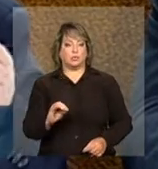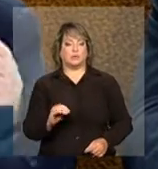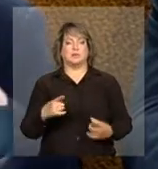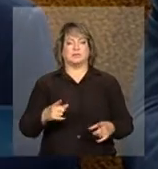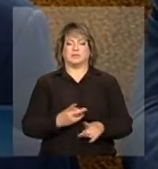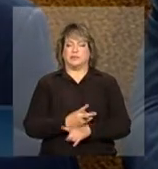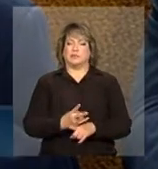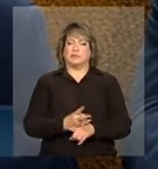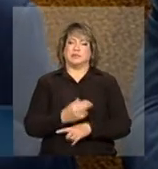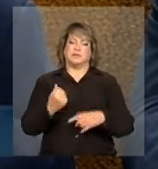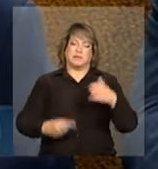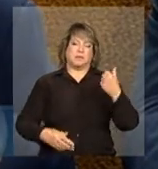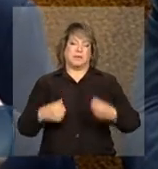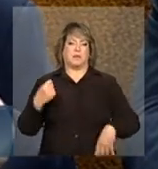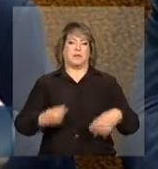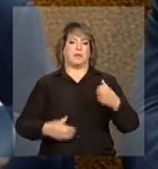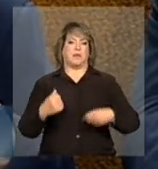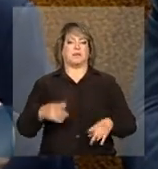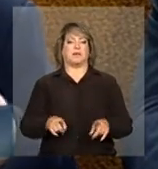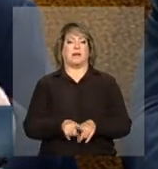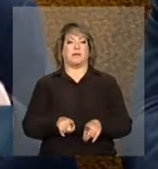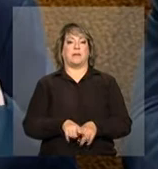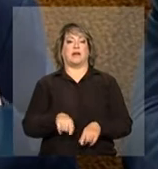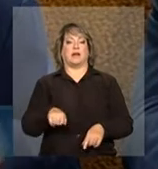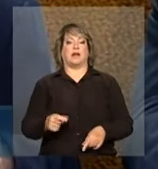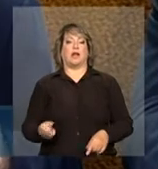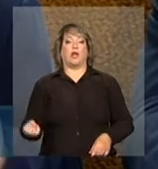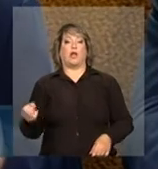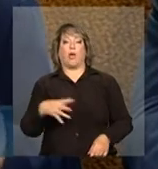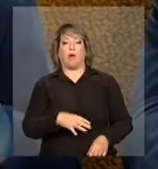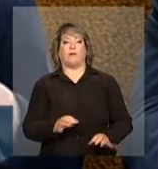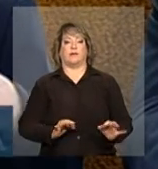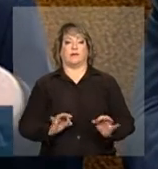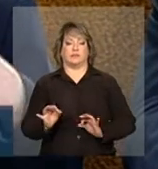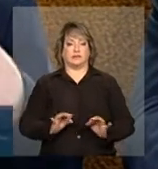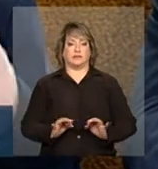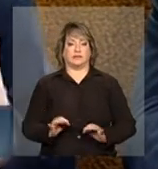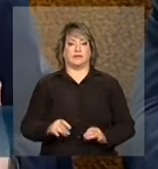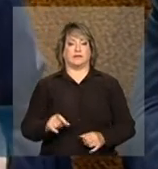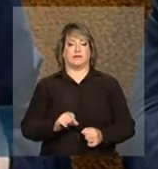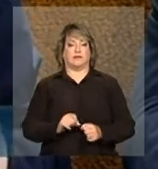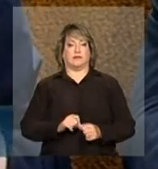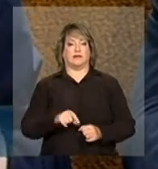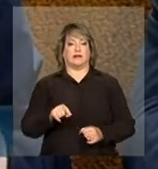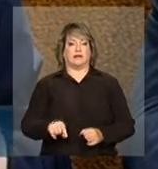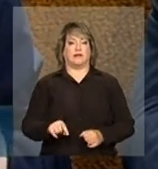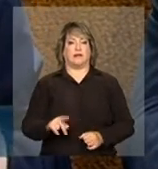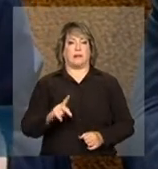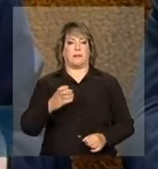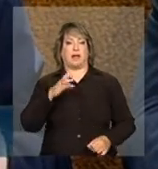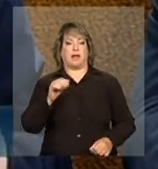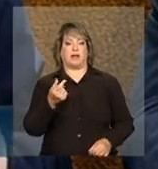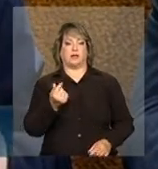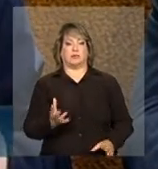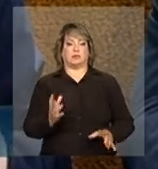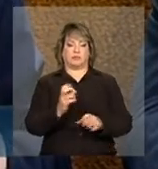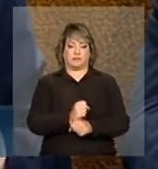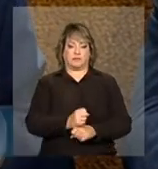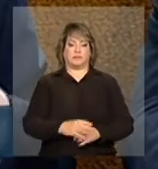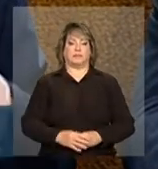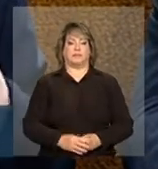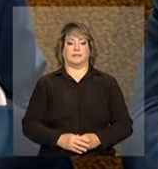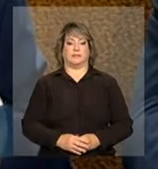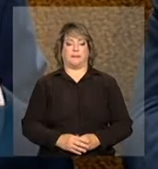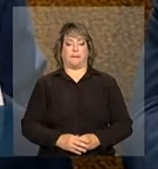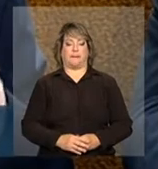procurou explicar também essa nova concepção de elaboração da peça orçamentária,